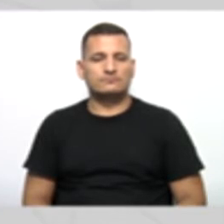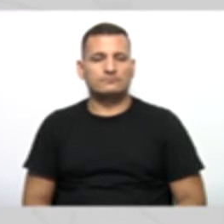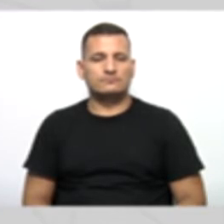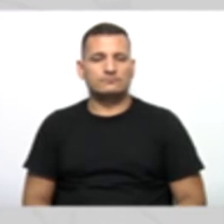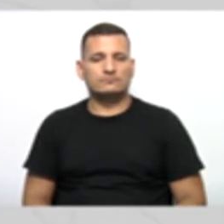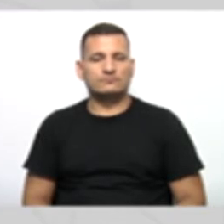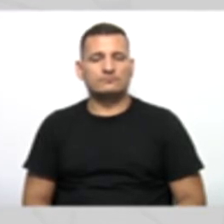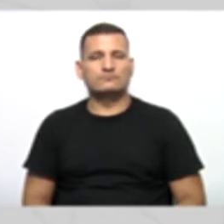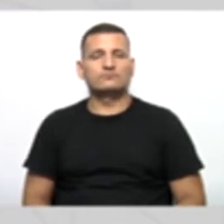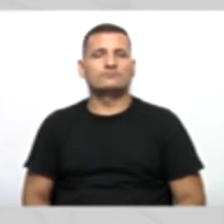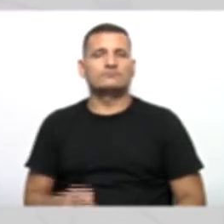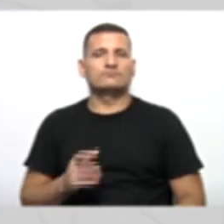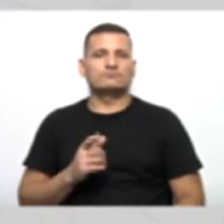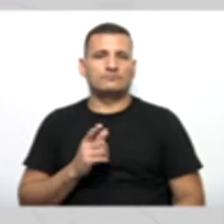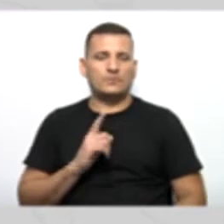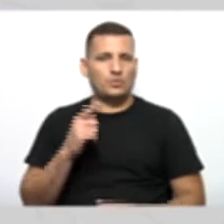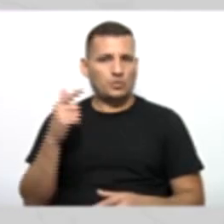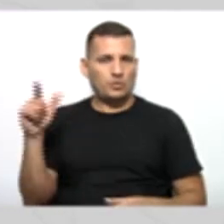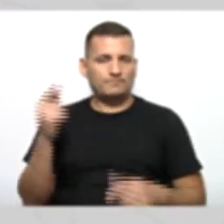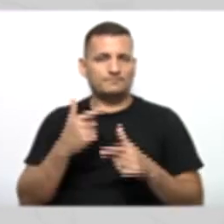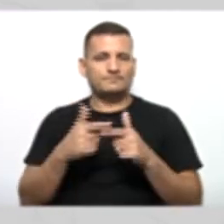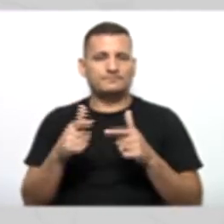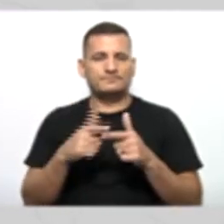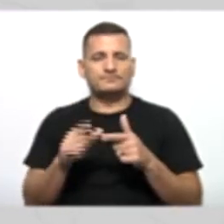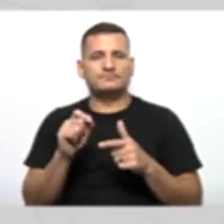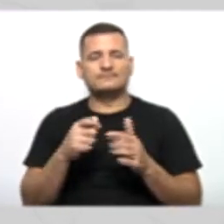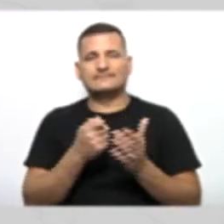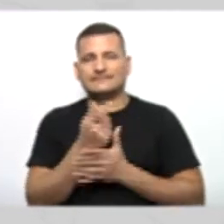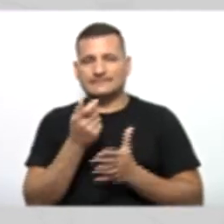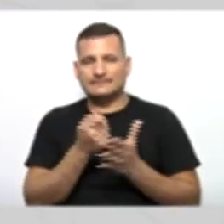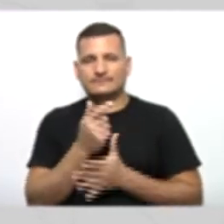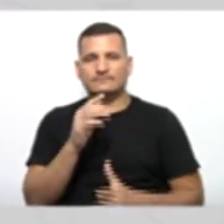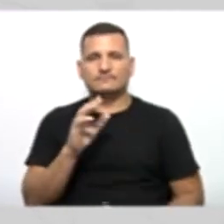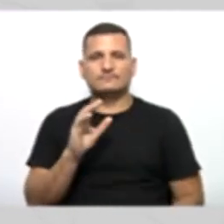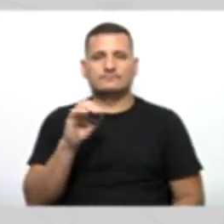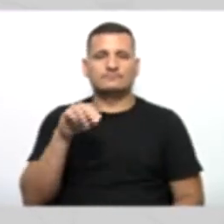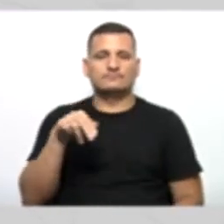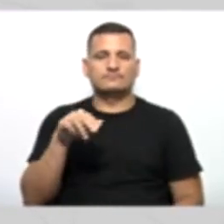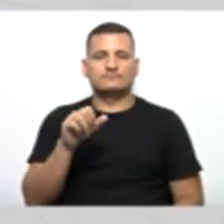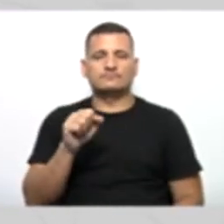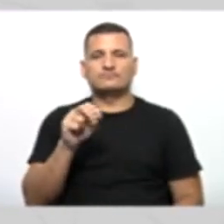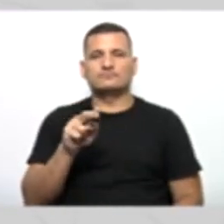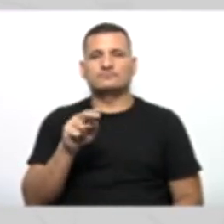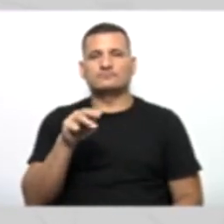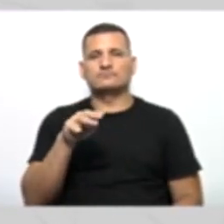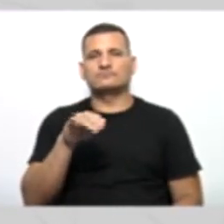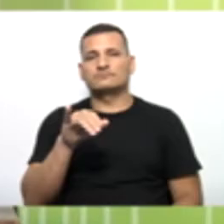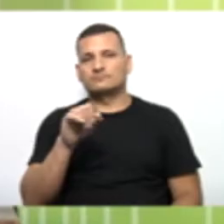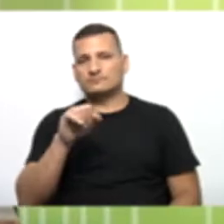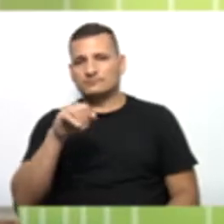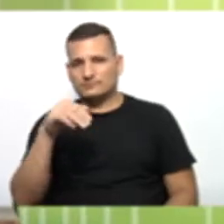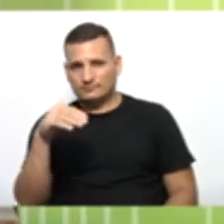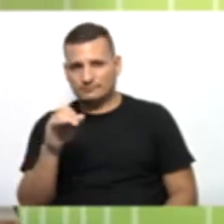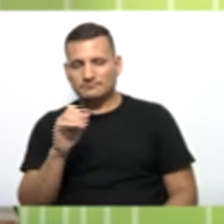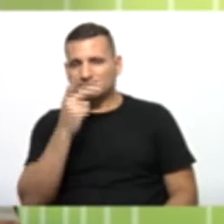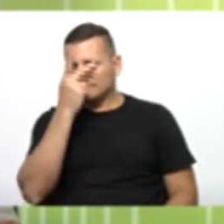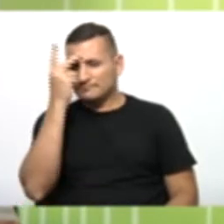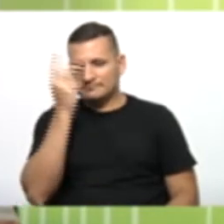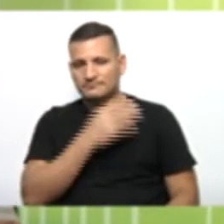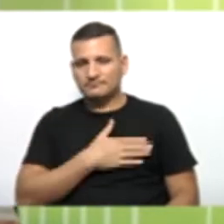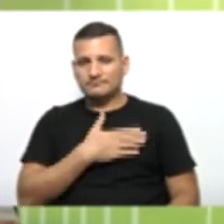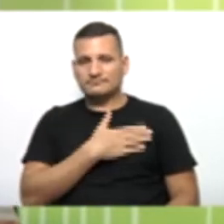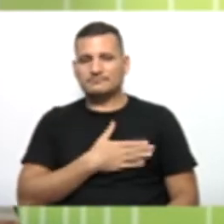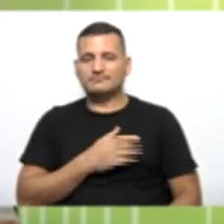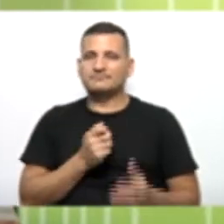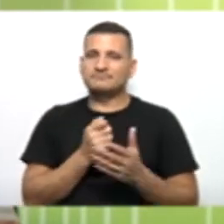Nós temos um outro problema hoje que se refere ao consumismo. Quem gosta de comprar? Acredito que todos nós